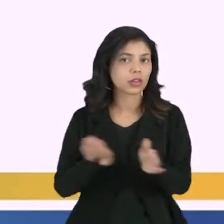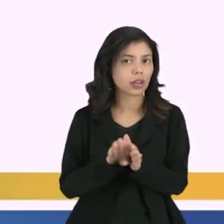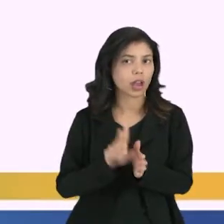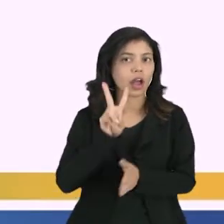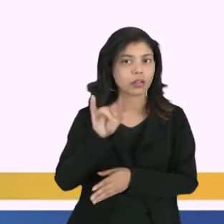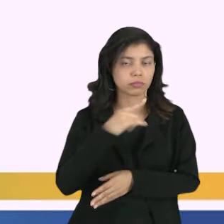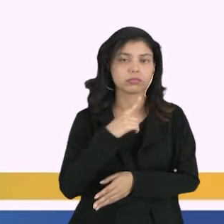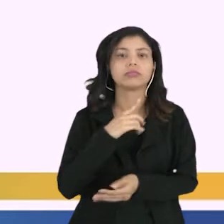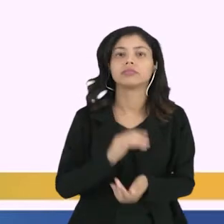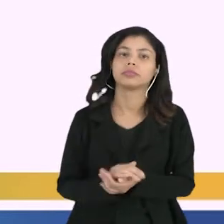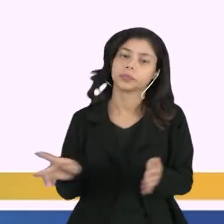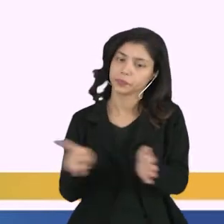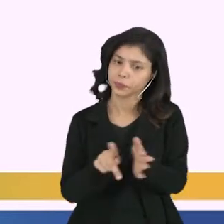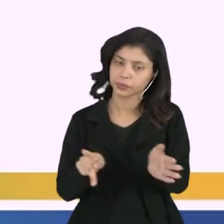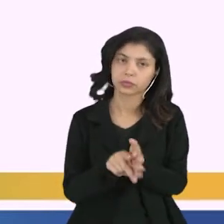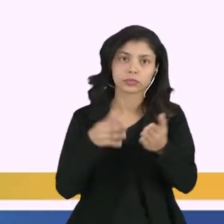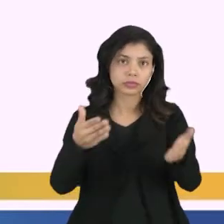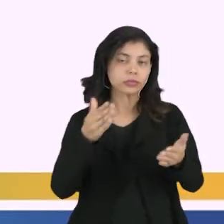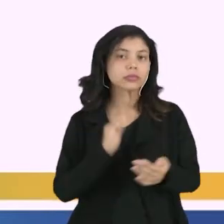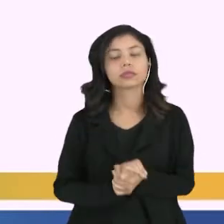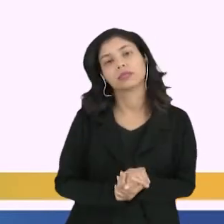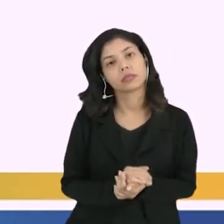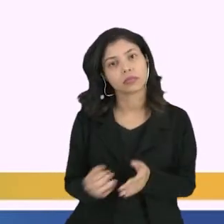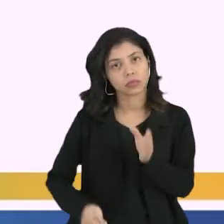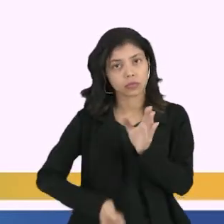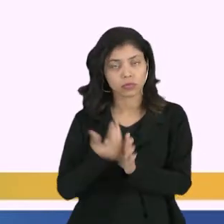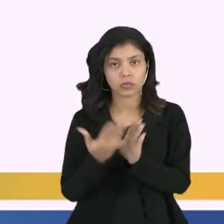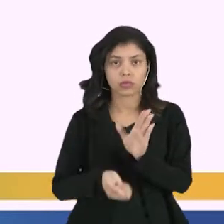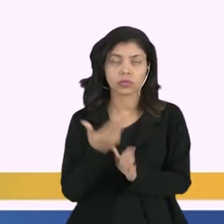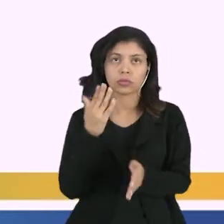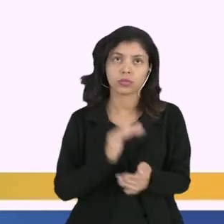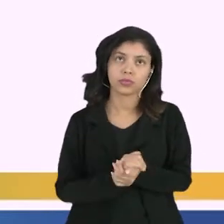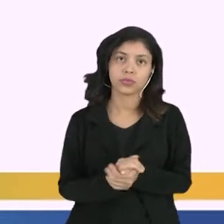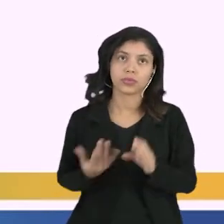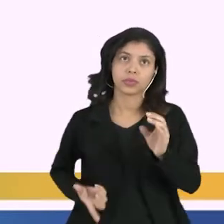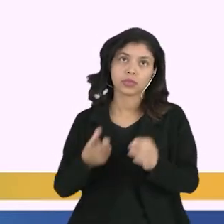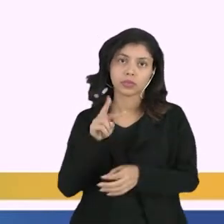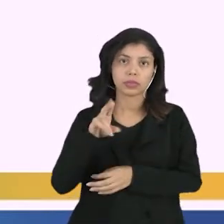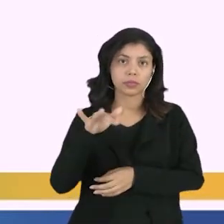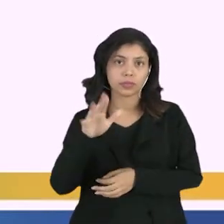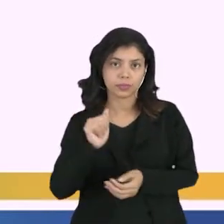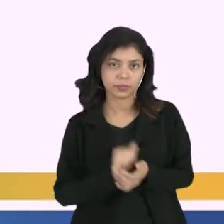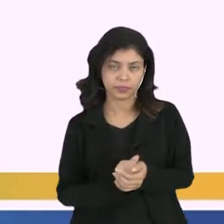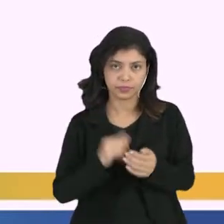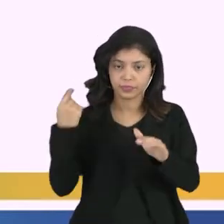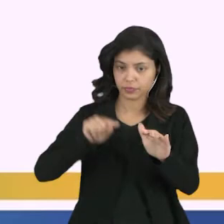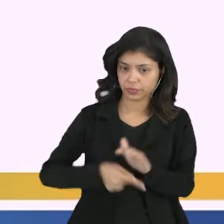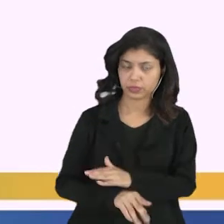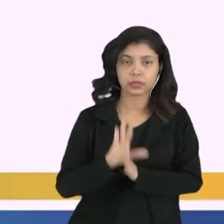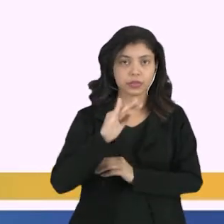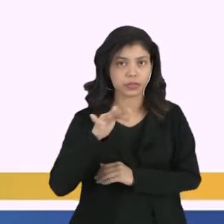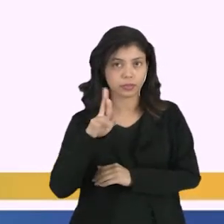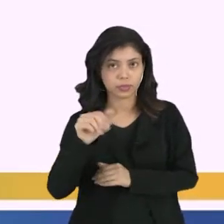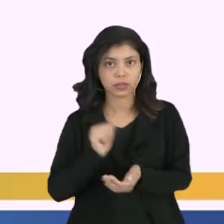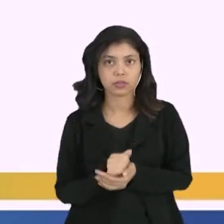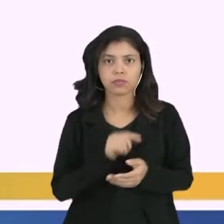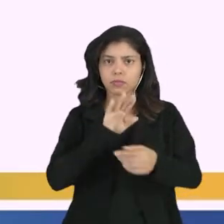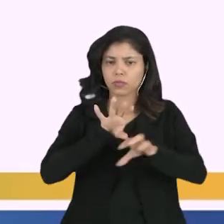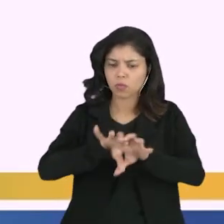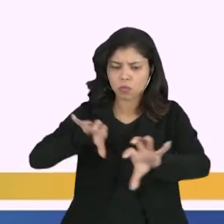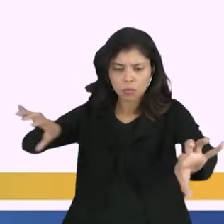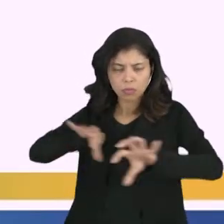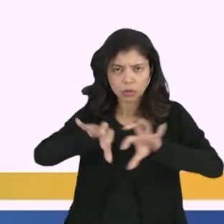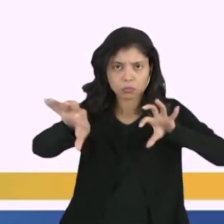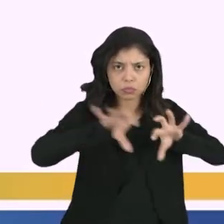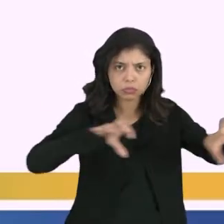né, os proprietários, assim, para gerir, então, a capitania, mas dentro da capitania ele vai dividir lote para